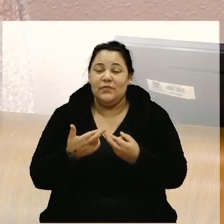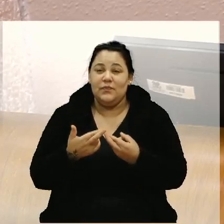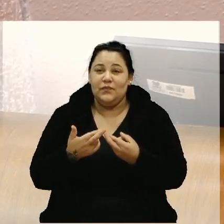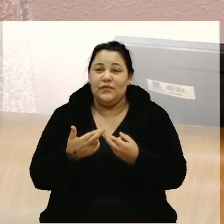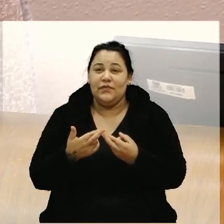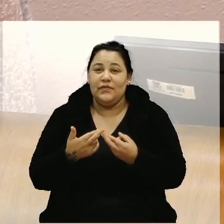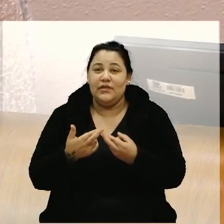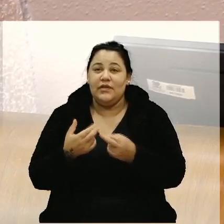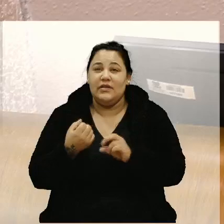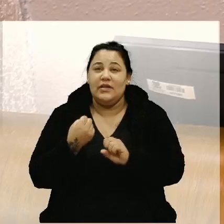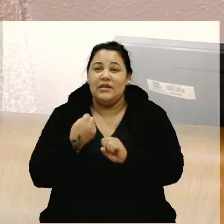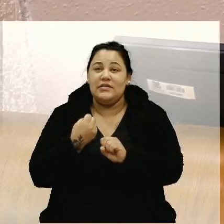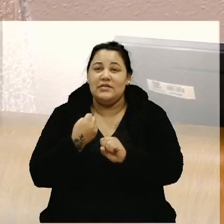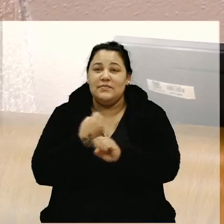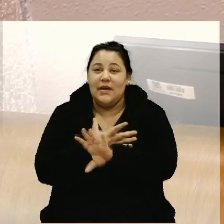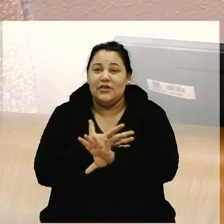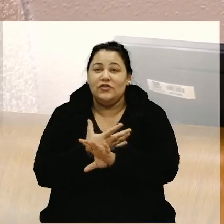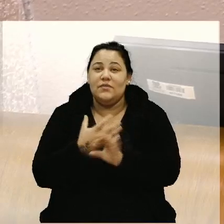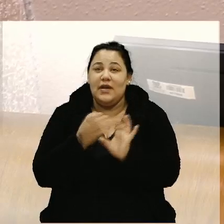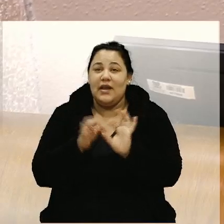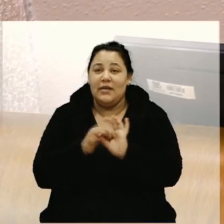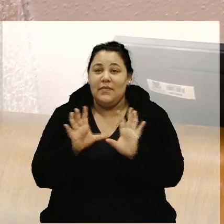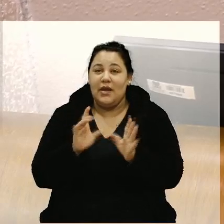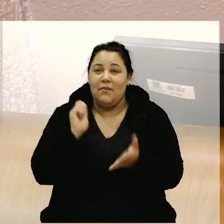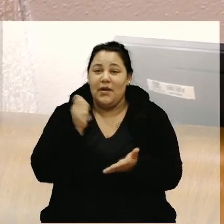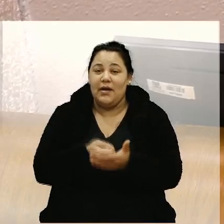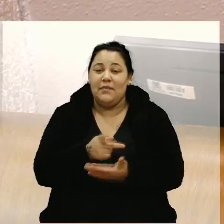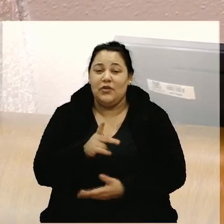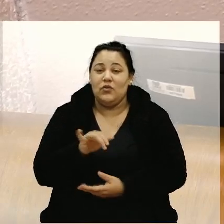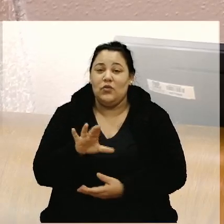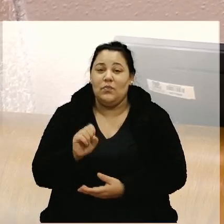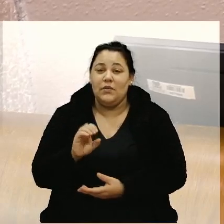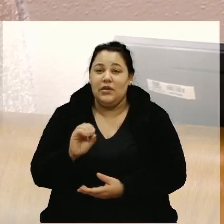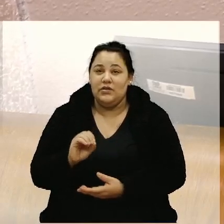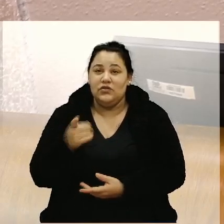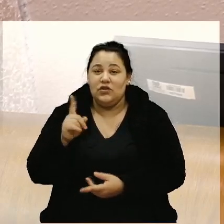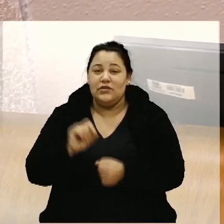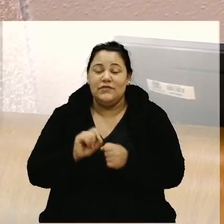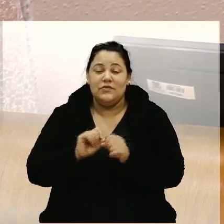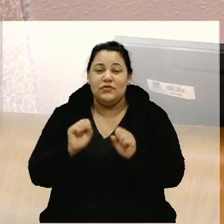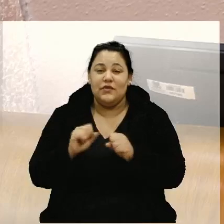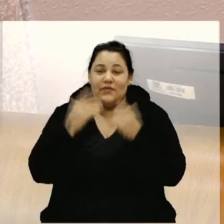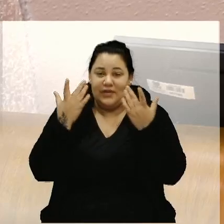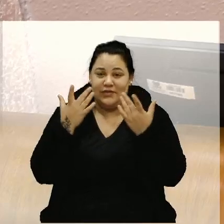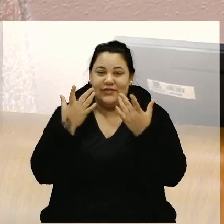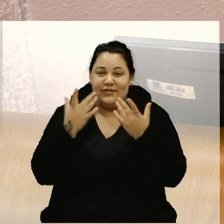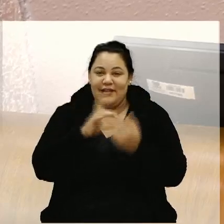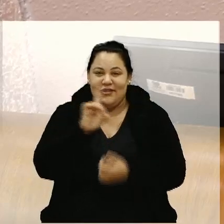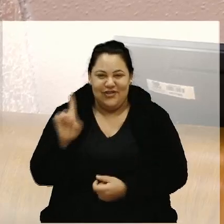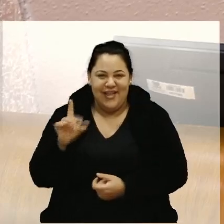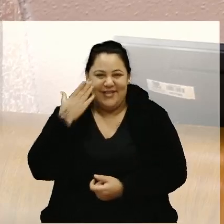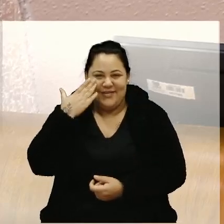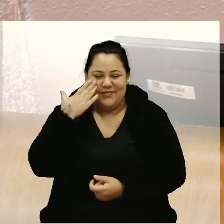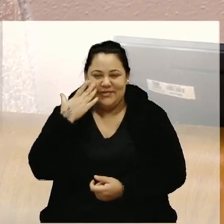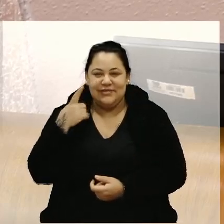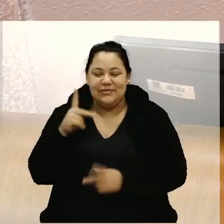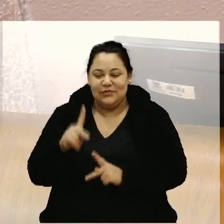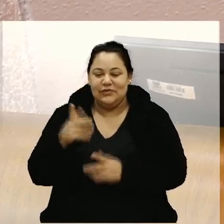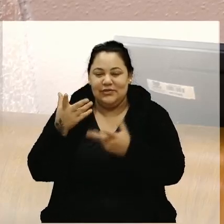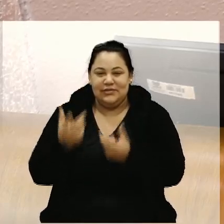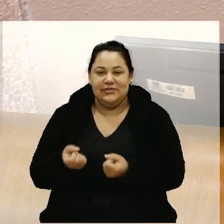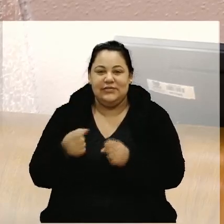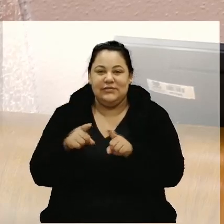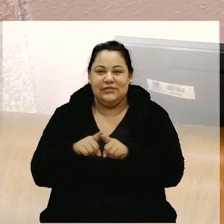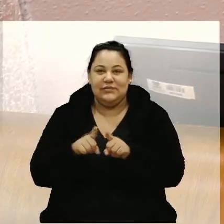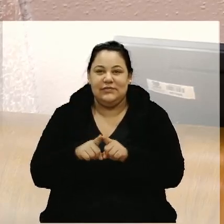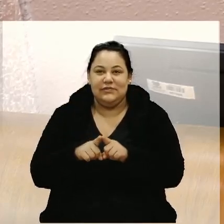autorização do pagamento do piso dessa escola através daquele evento que nós íamos fazer da direita, onde as pessoas aceitaram, né,